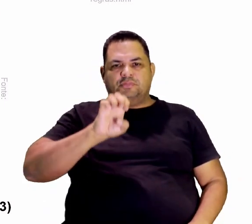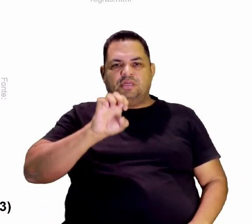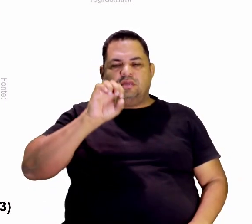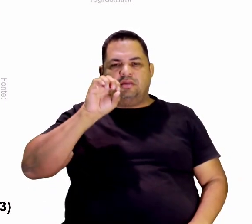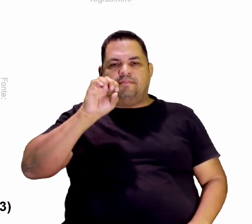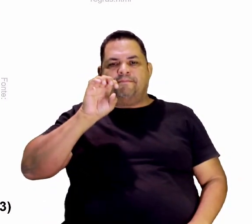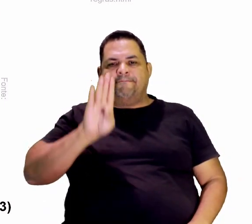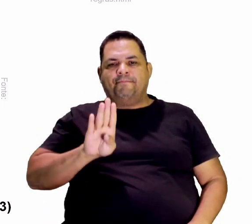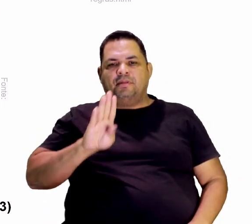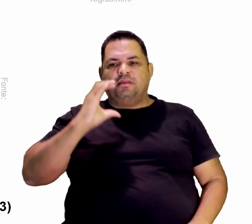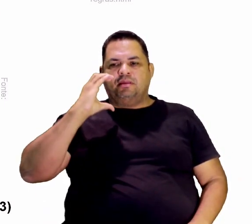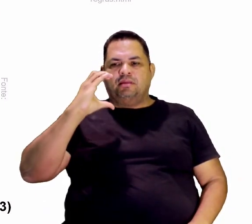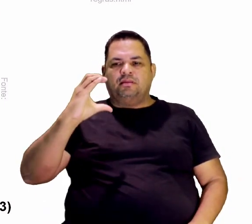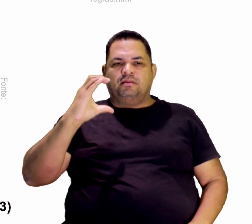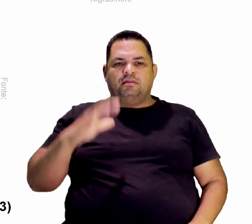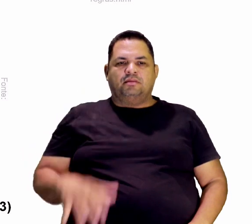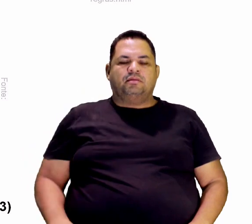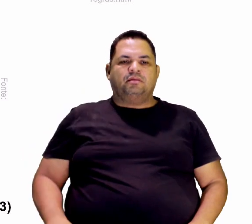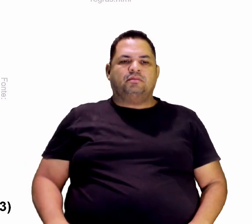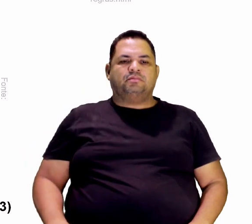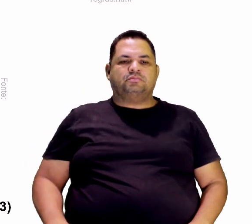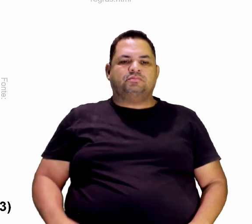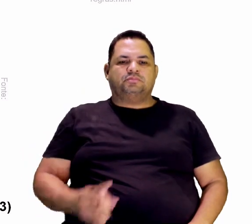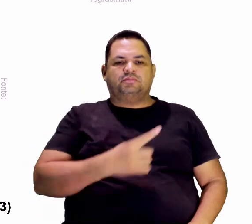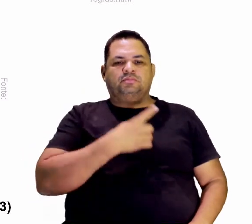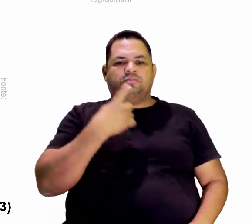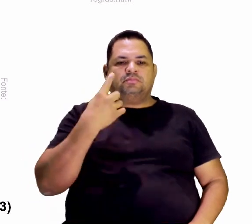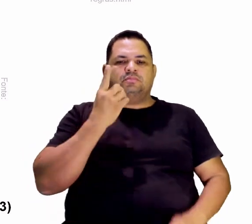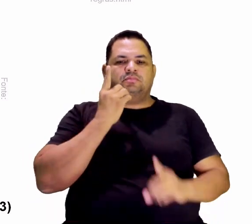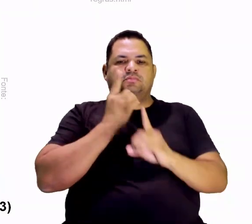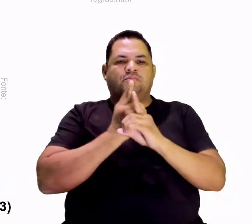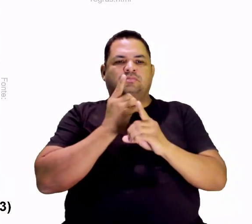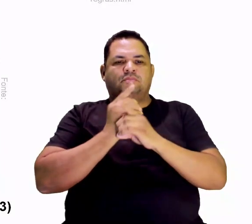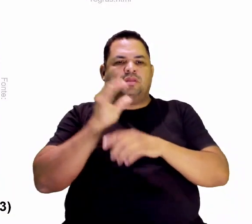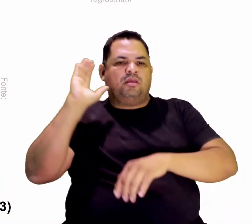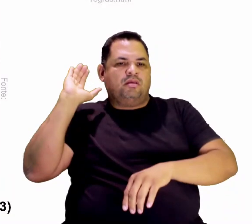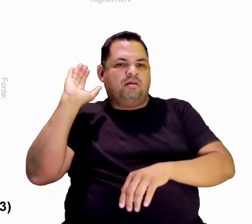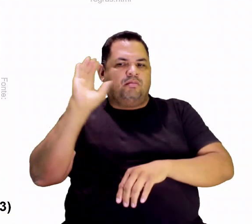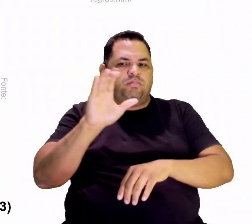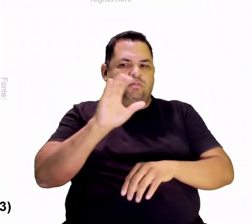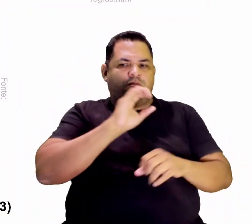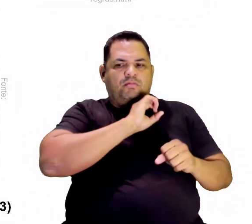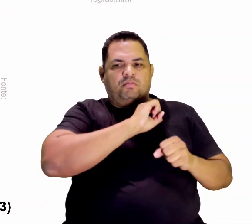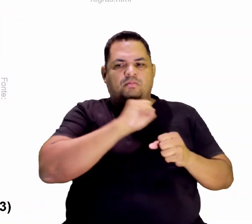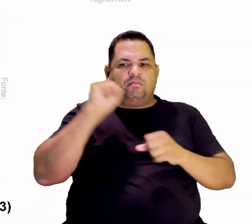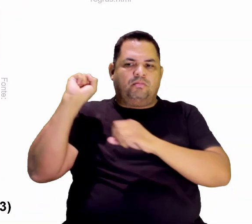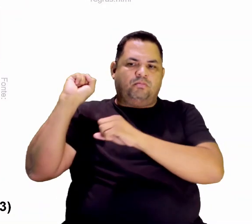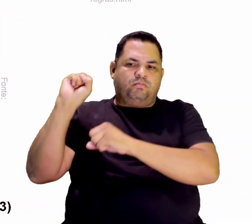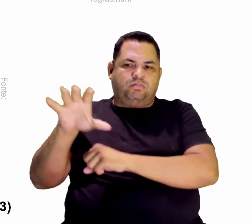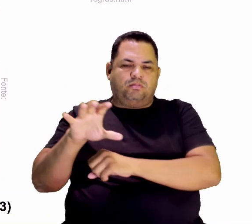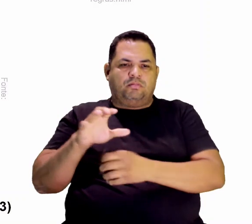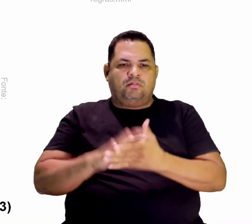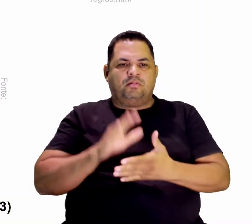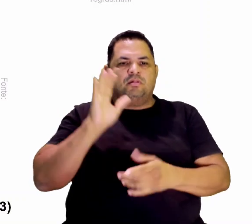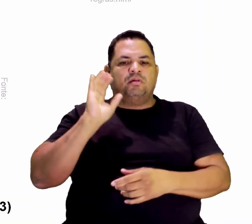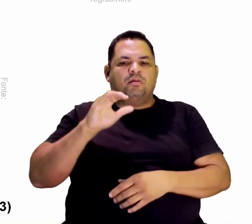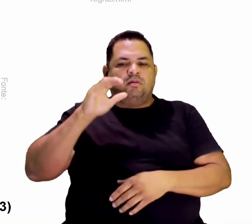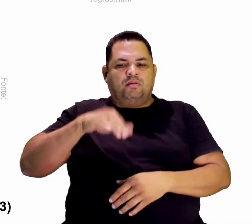a nossa vibe aqui, certo? Dentro desses grupos todos, desses tipos de esporte,